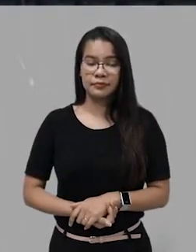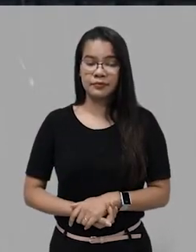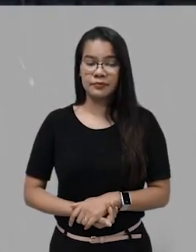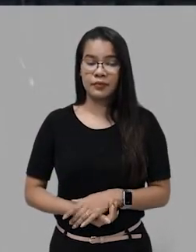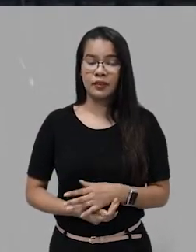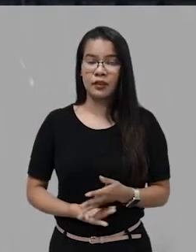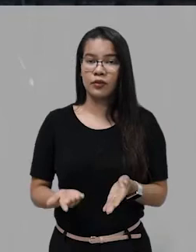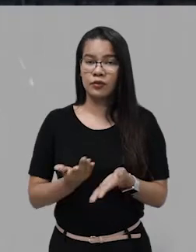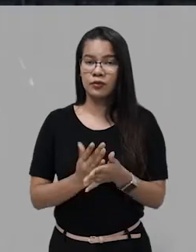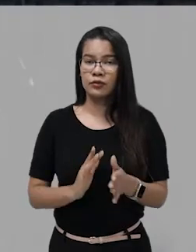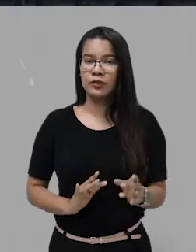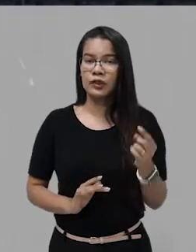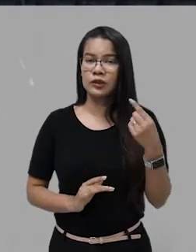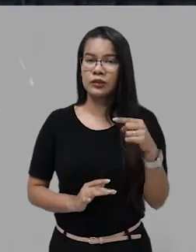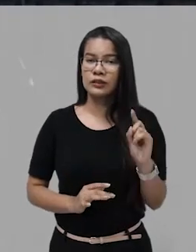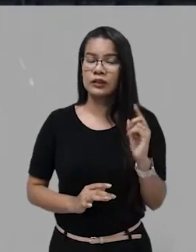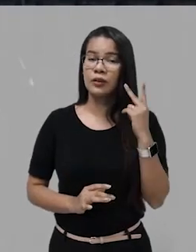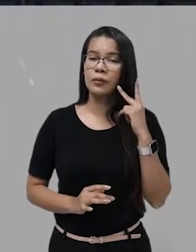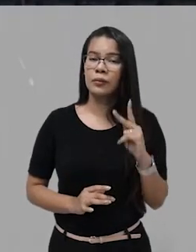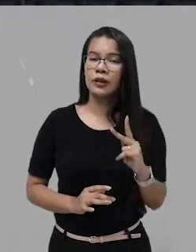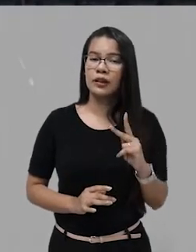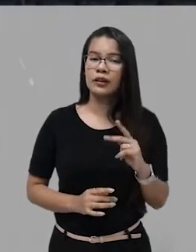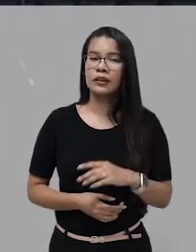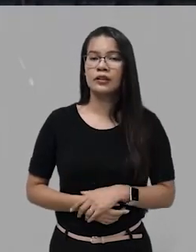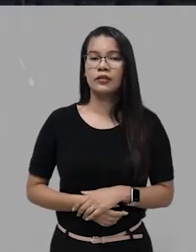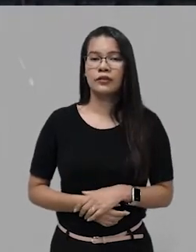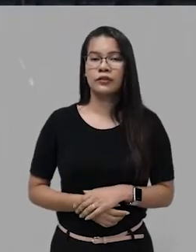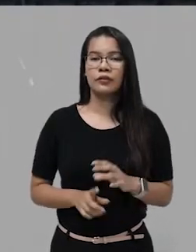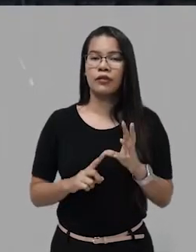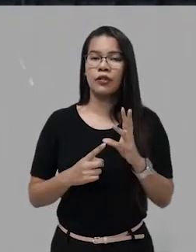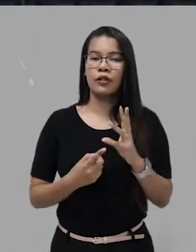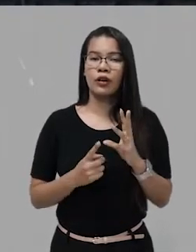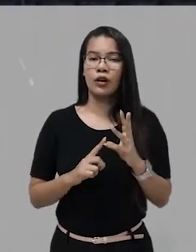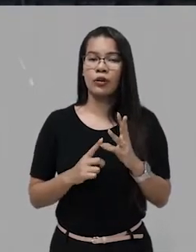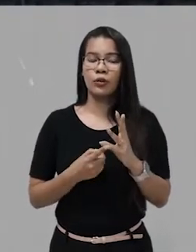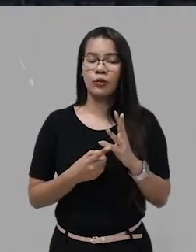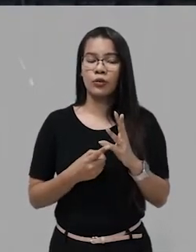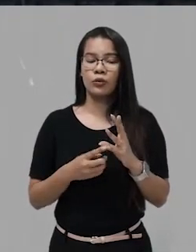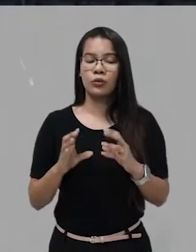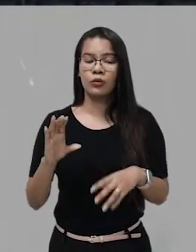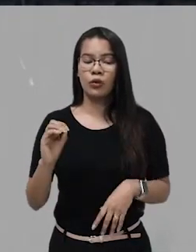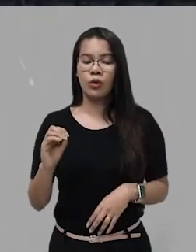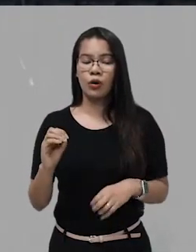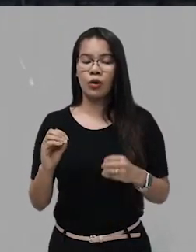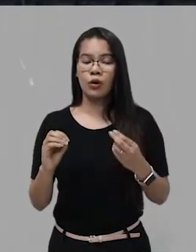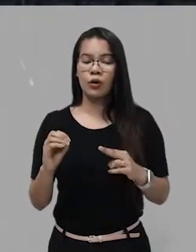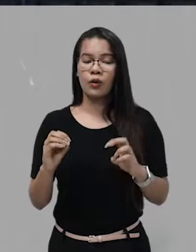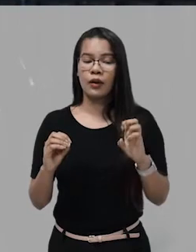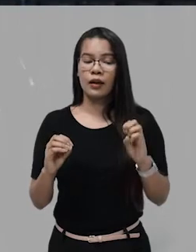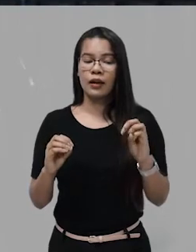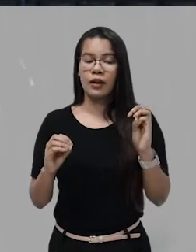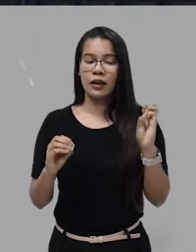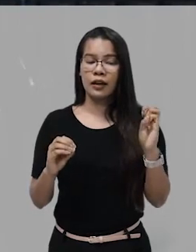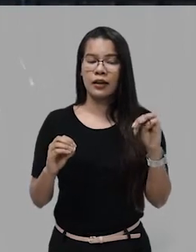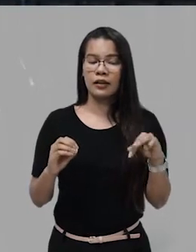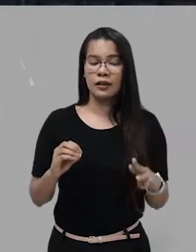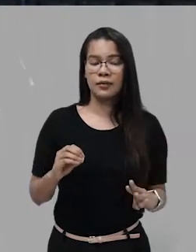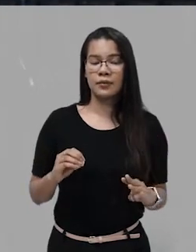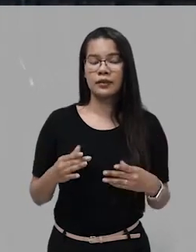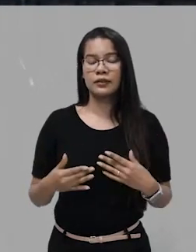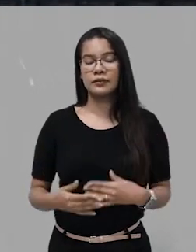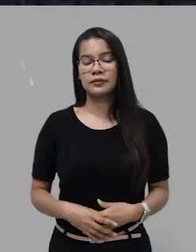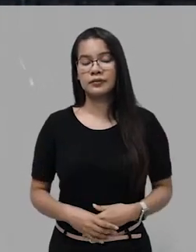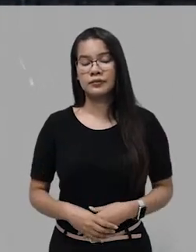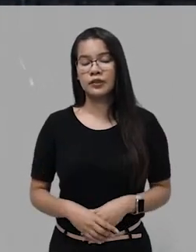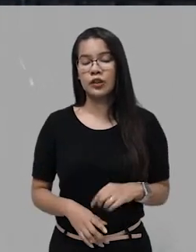Fim do acento para a vogal dobrada, né, ali no caso do O, e do E com a terminação com o M. Outras